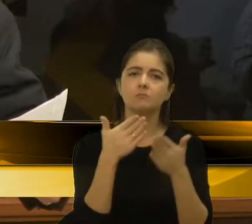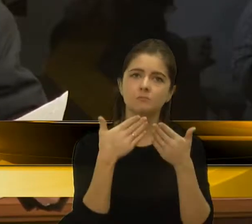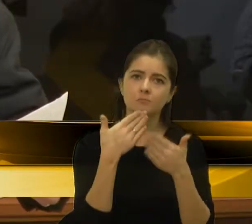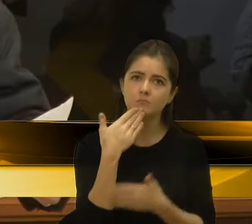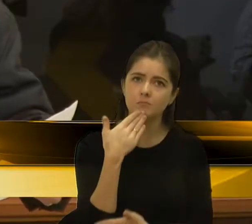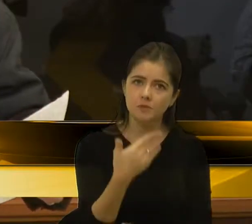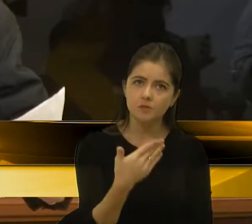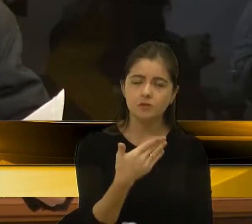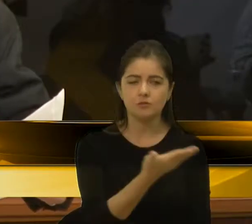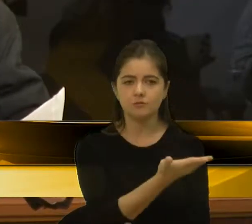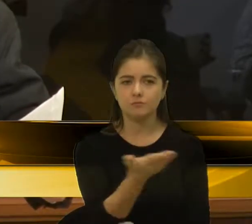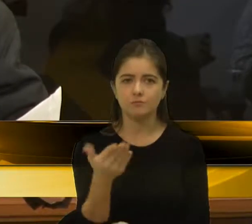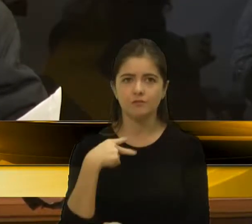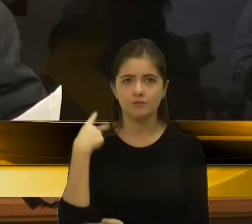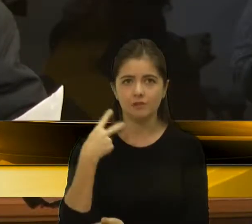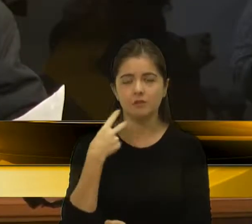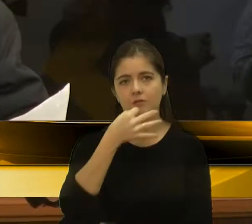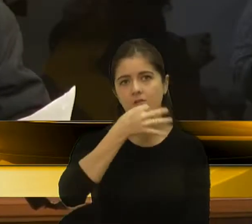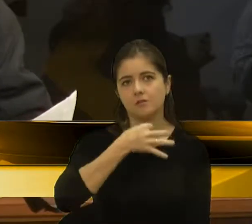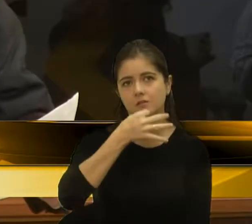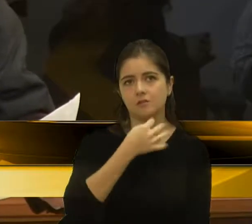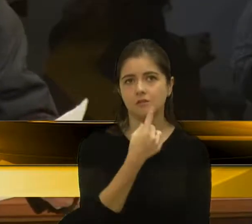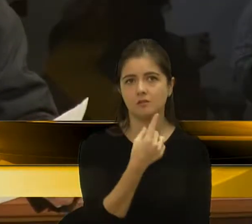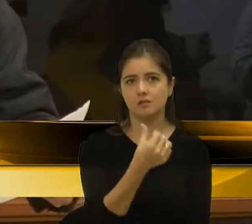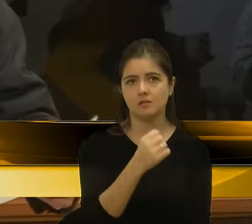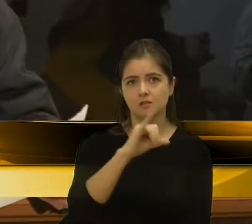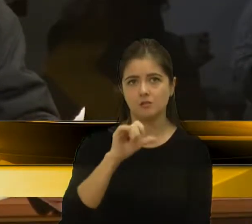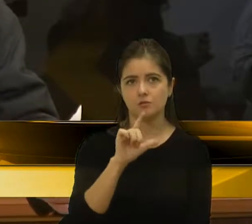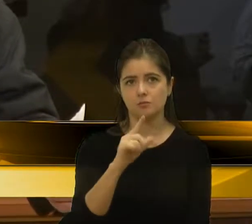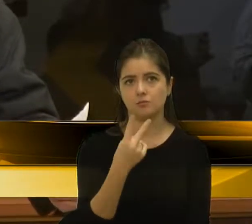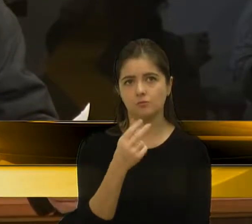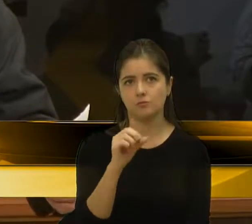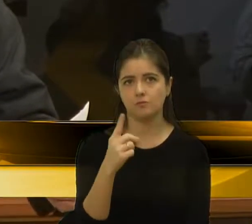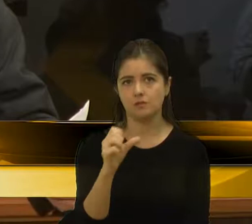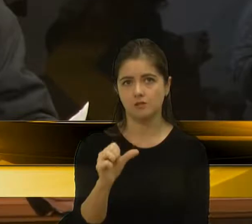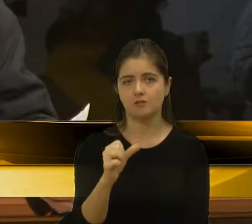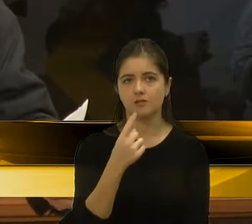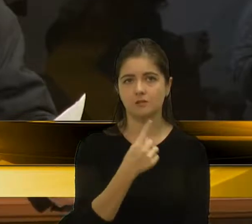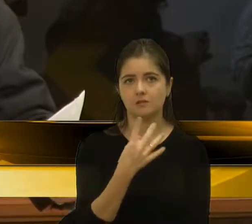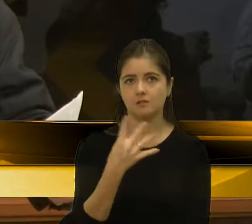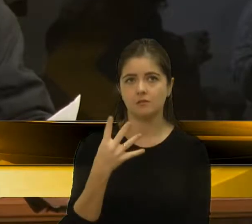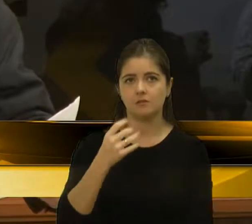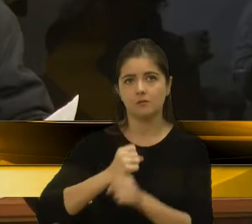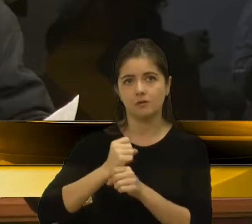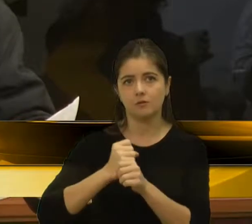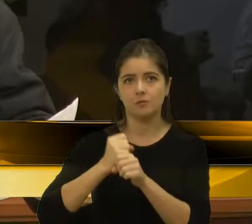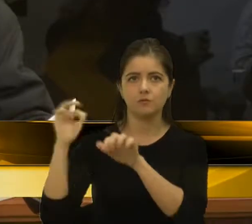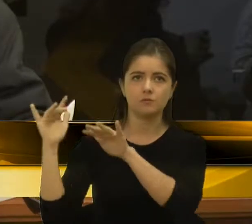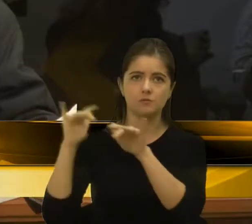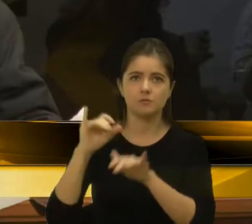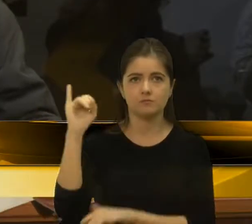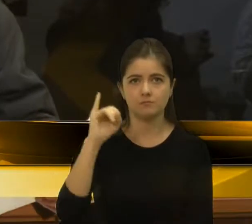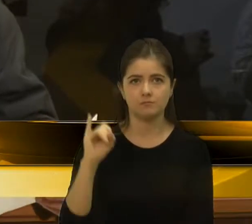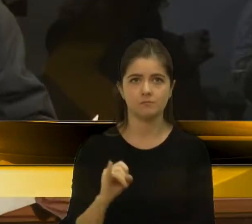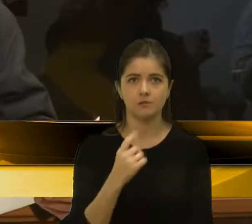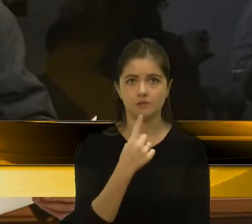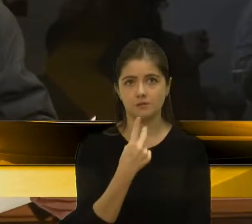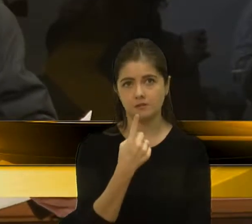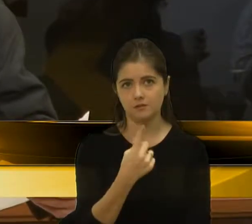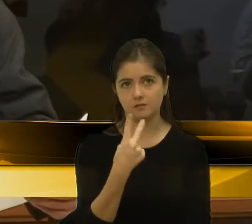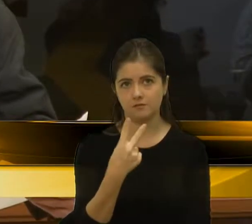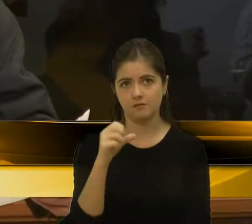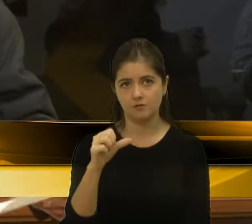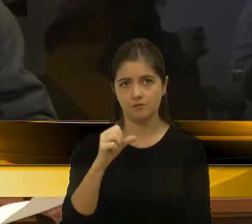por parte dos nobres vereadores. Caxias do Sul, 16 de julho de 2019, 144 anos de colonização e 129